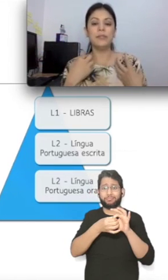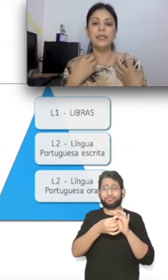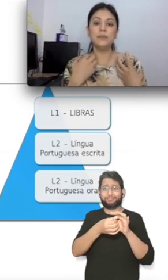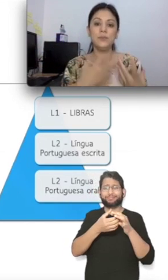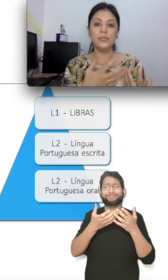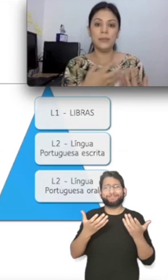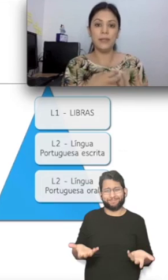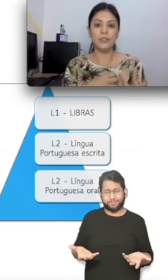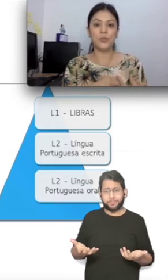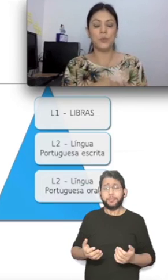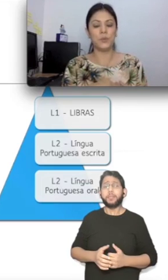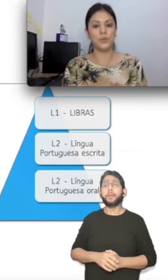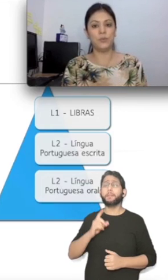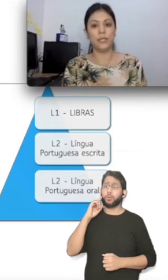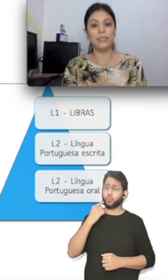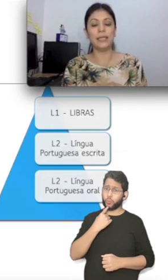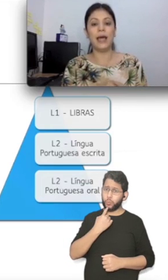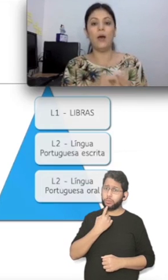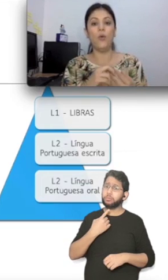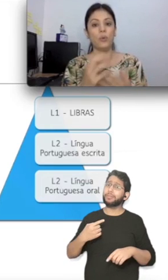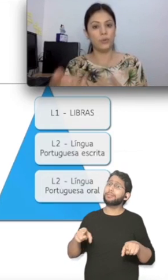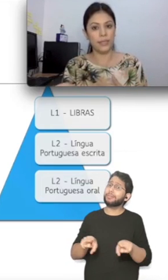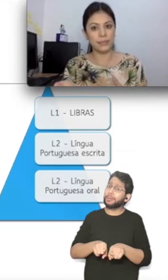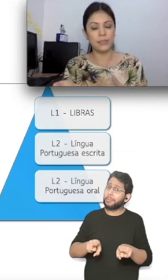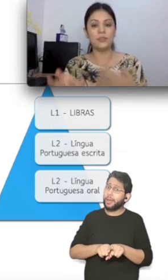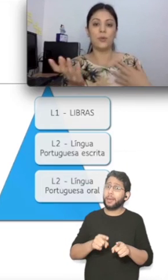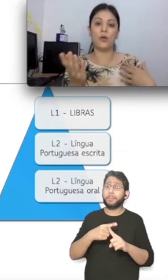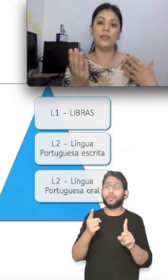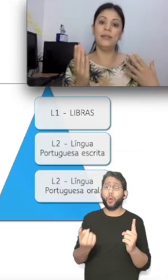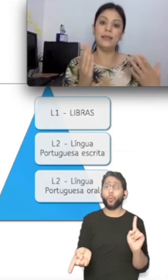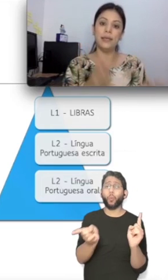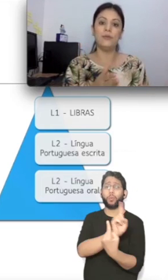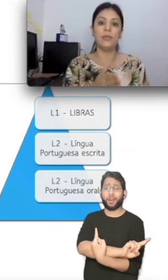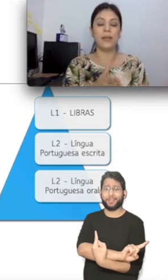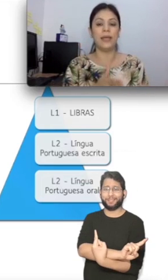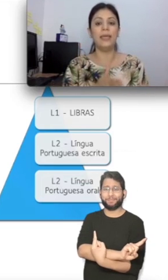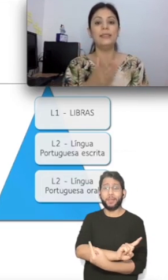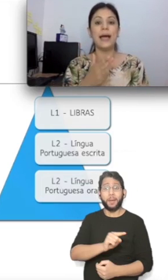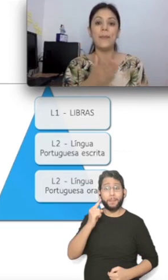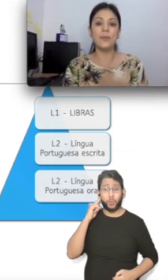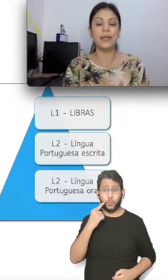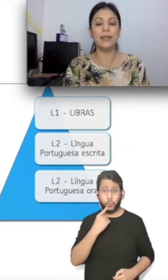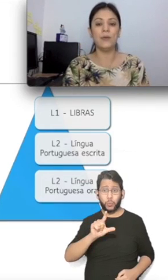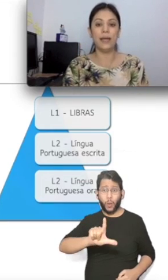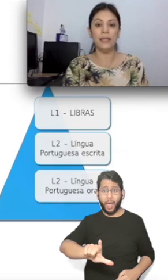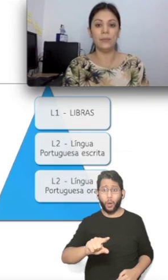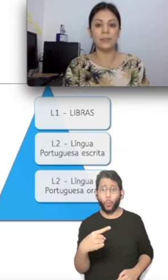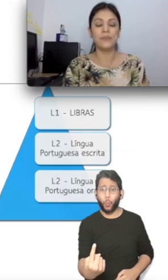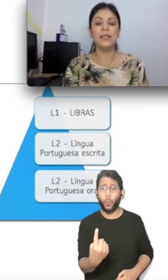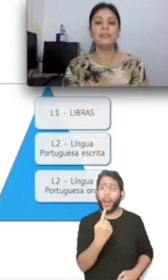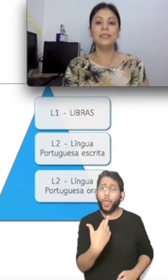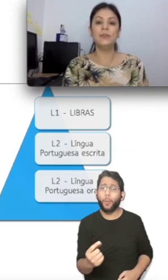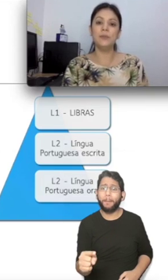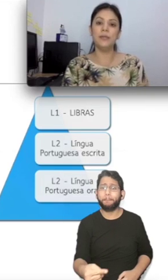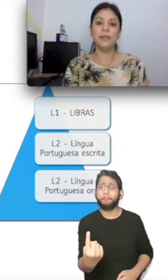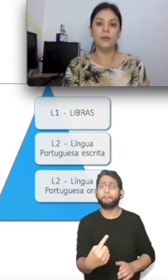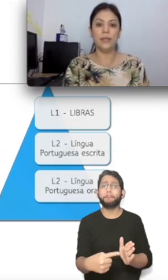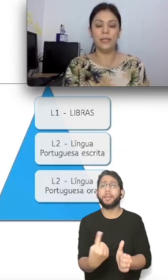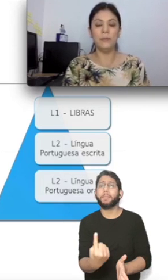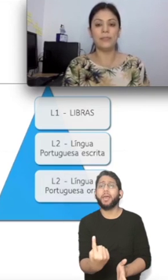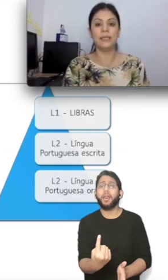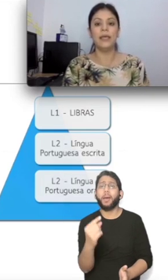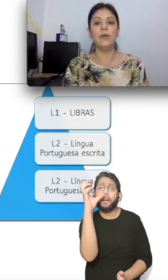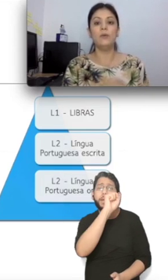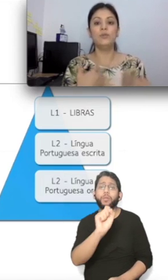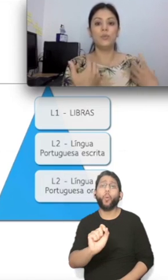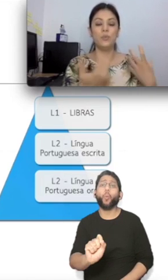uma abordagem muito semelhante com o surdo para ensinar o português, só que entendendo que para eles a primeira língua é a Libras. Sendo a primeira língua